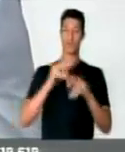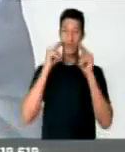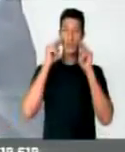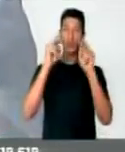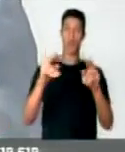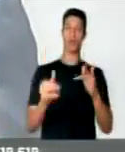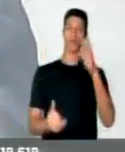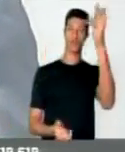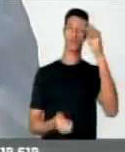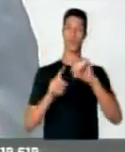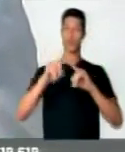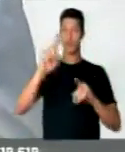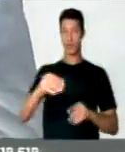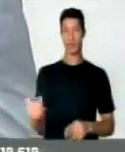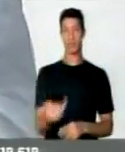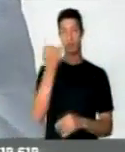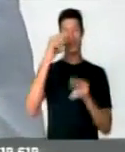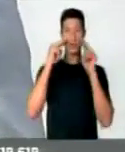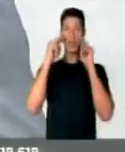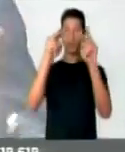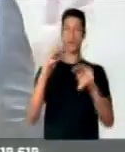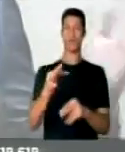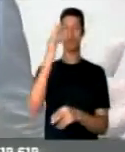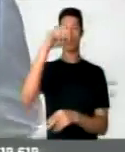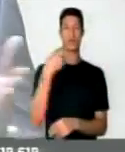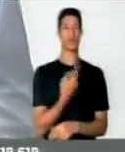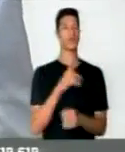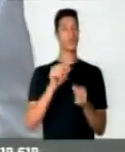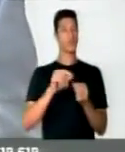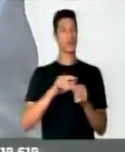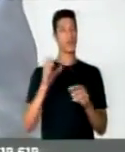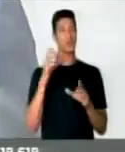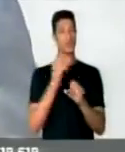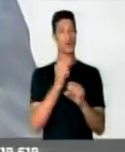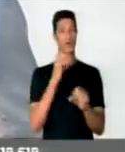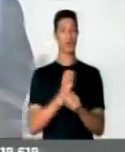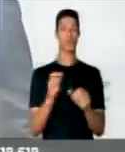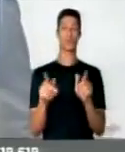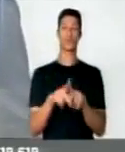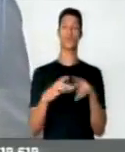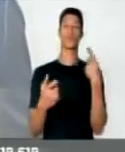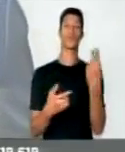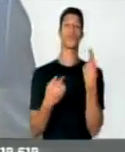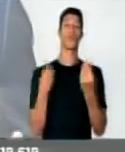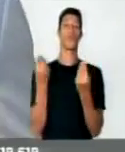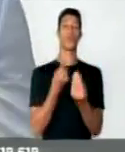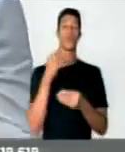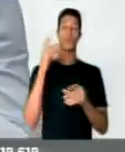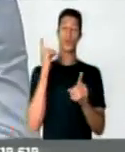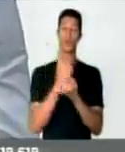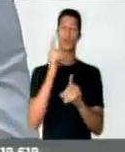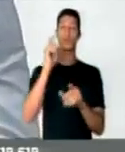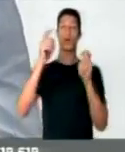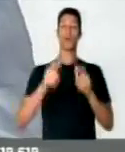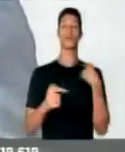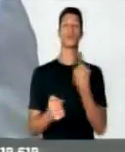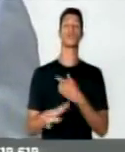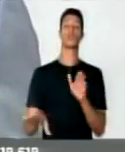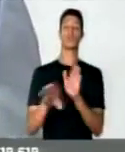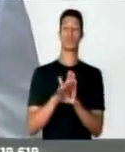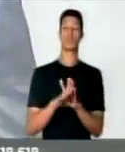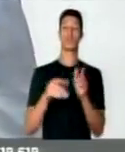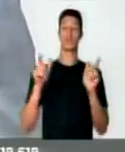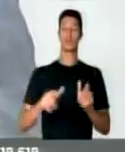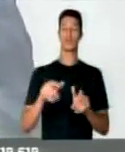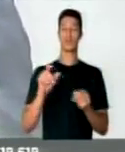olhar para frente. Mas é importante, para olhar para frente, a gente fazer uma prestação de contas, como que nós encontramos e aonde que a gente quer chegar.